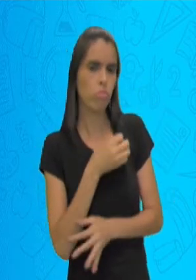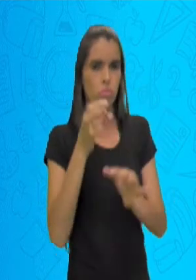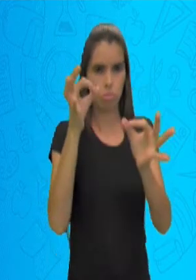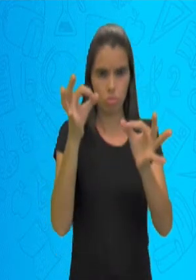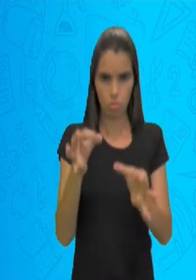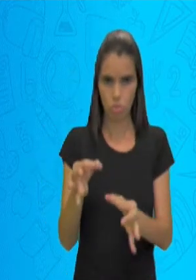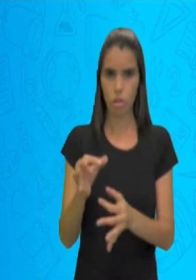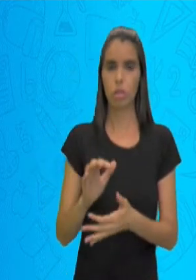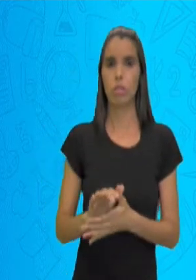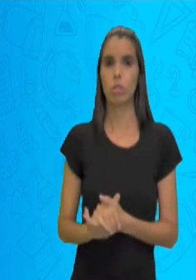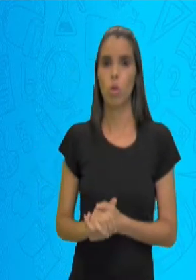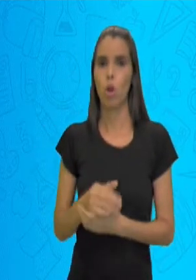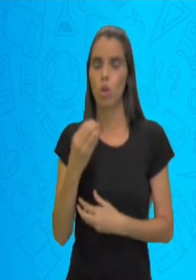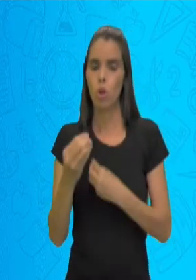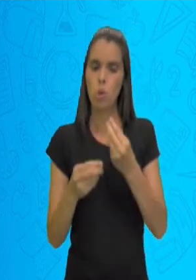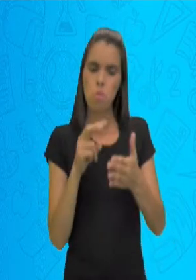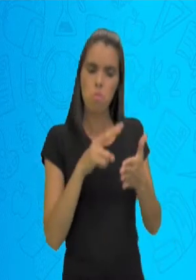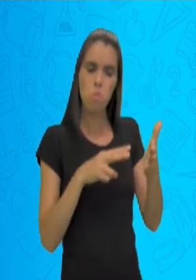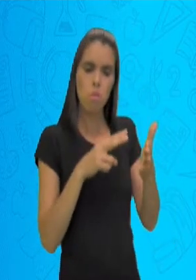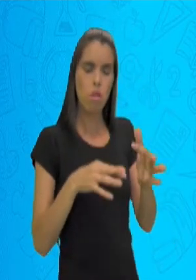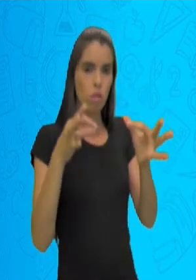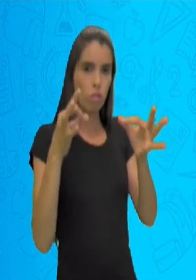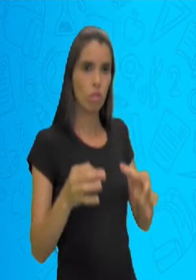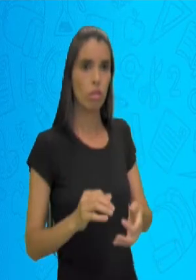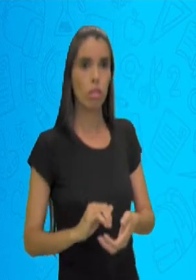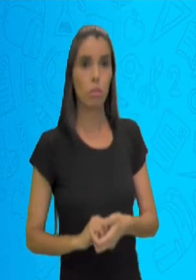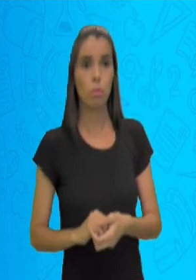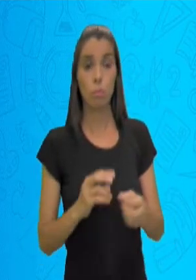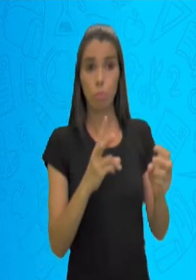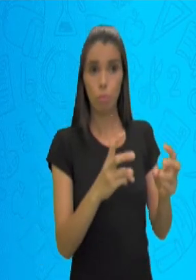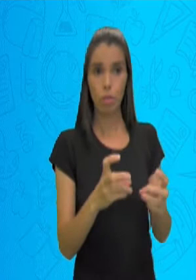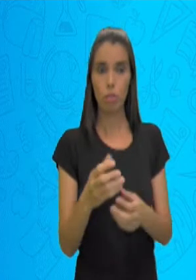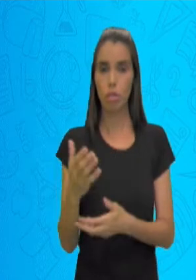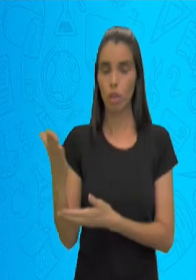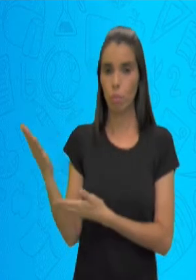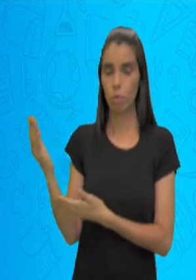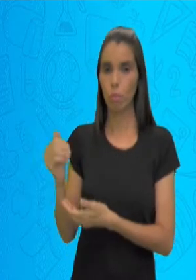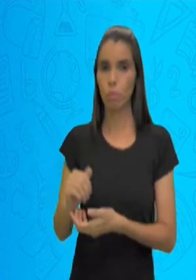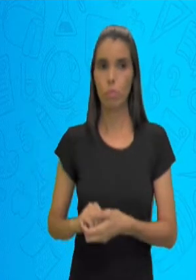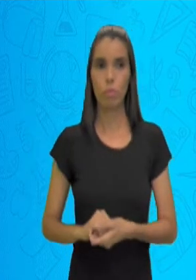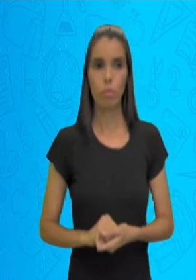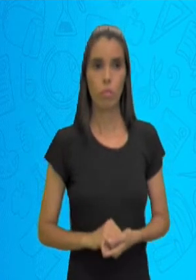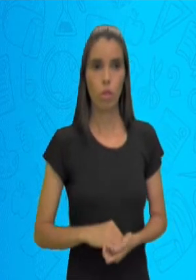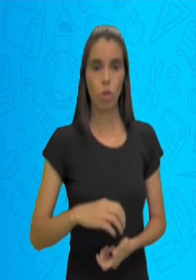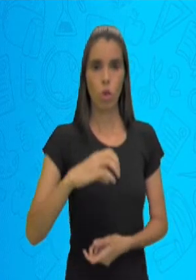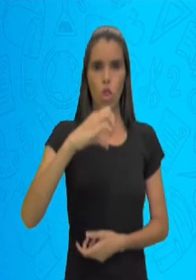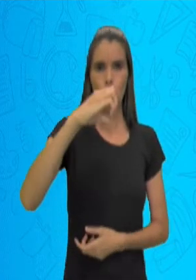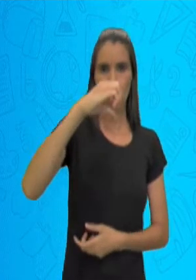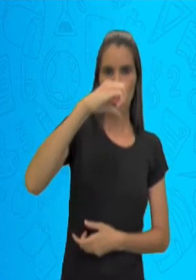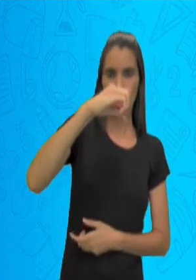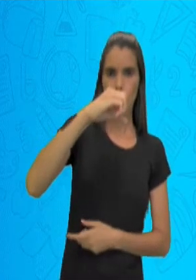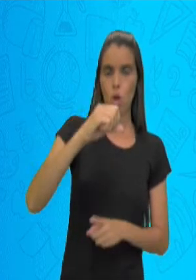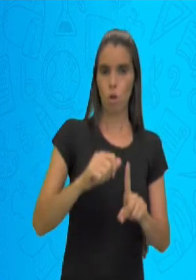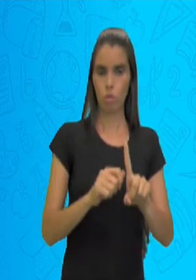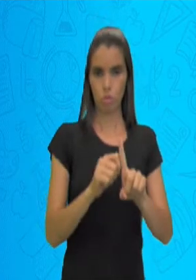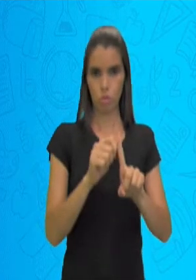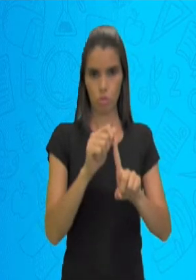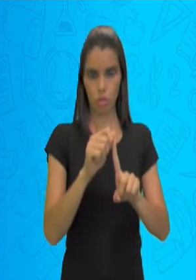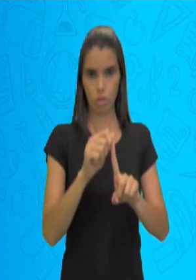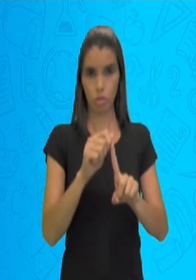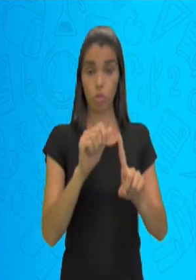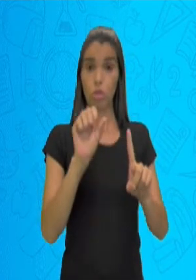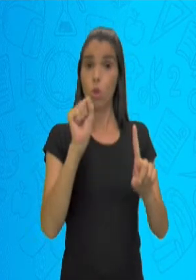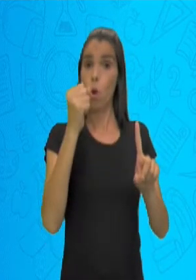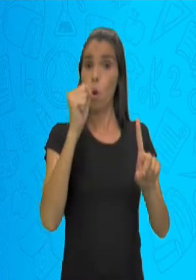ler cada número. Olha esse número representado aqui, que ele é composto, ó, 9 unidades, 8